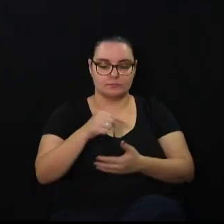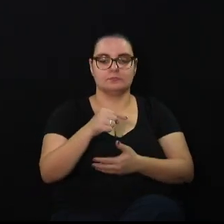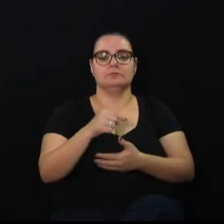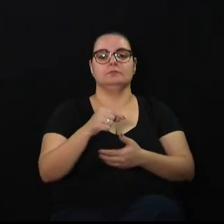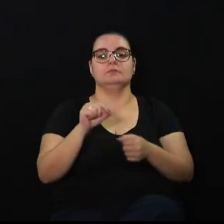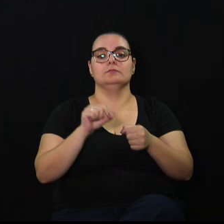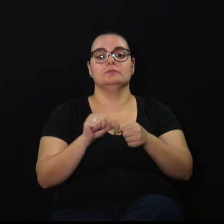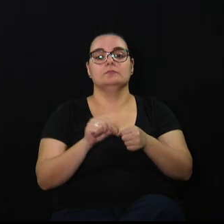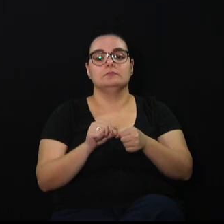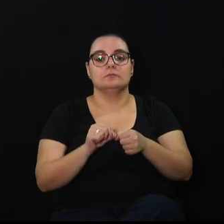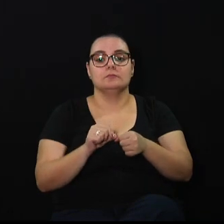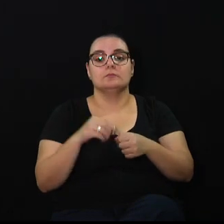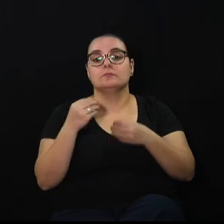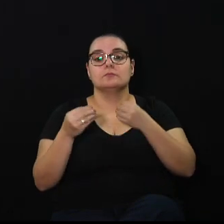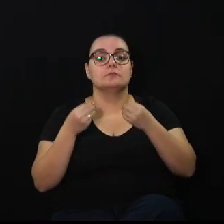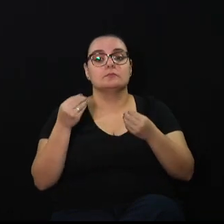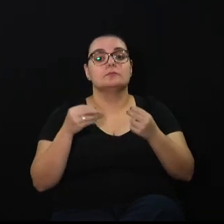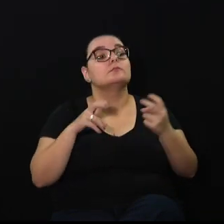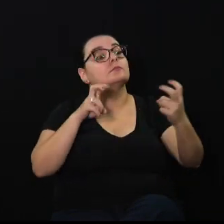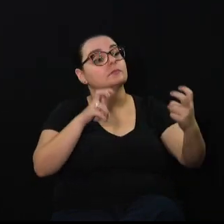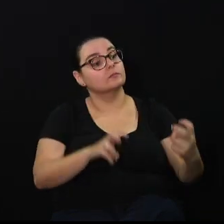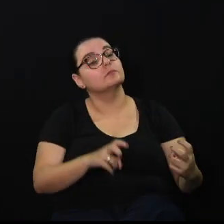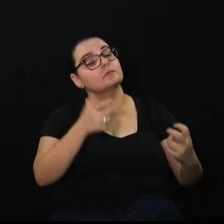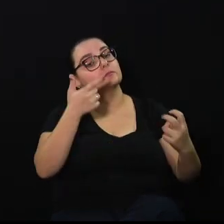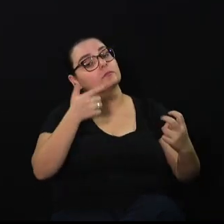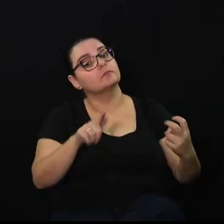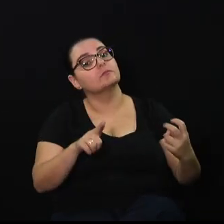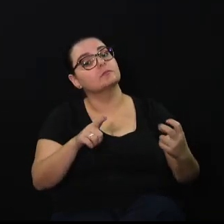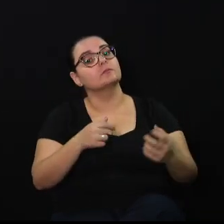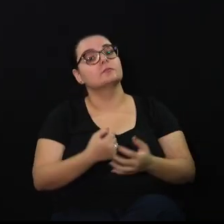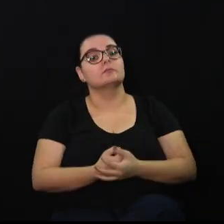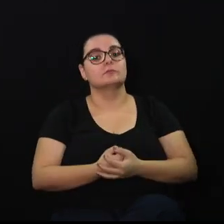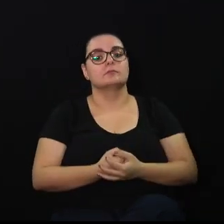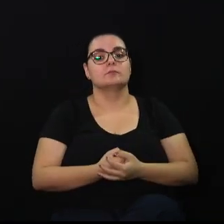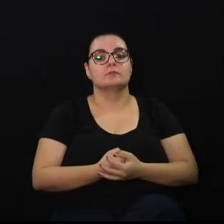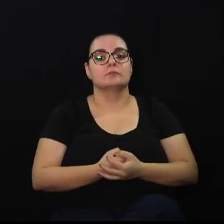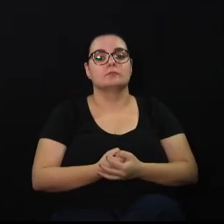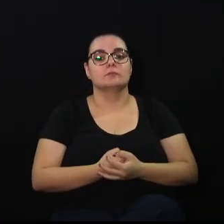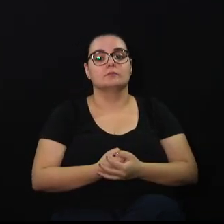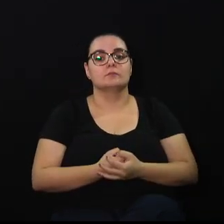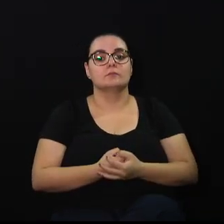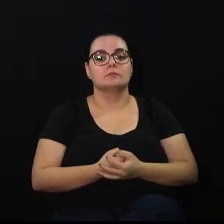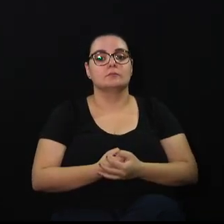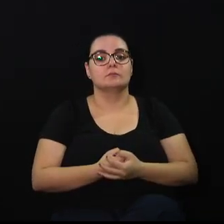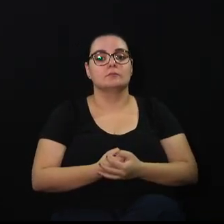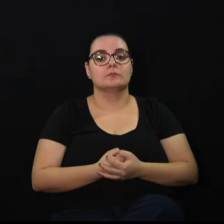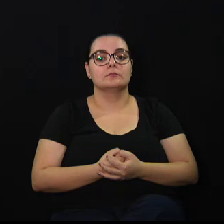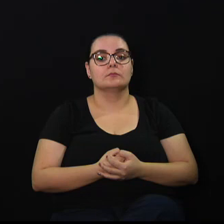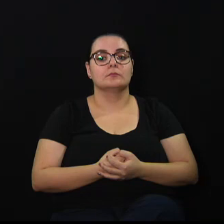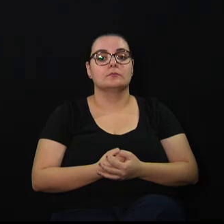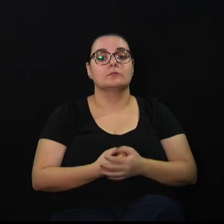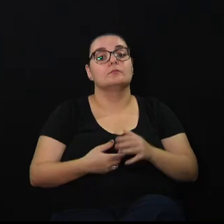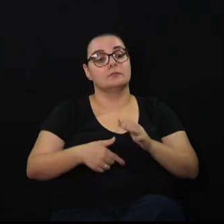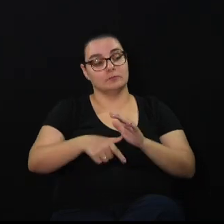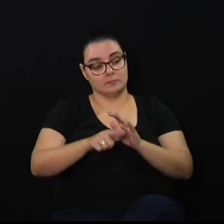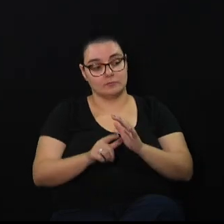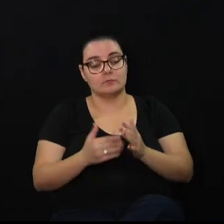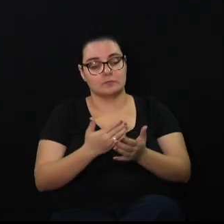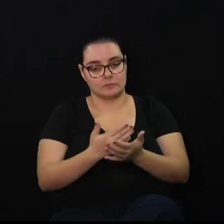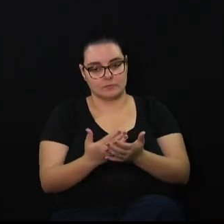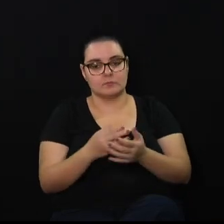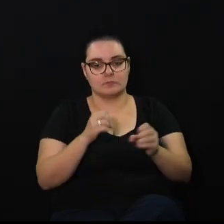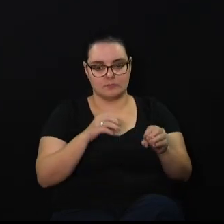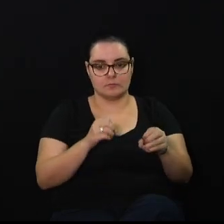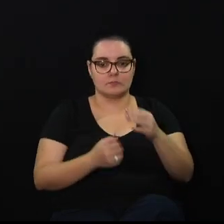faz com que ela permaneça sentada por um período de tempo predeterminado tá bom a gente